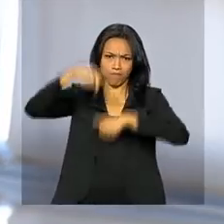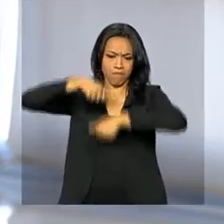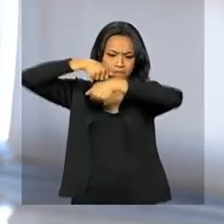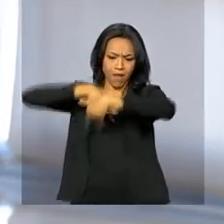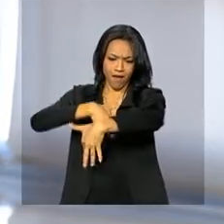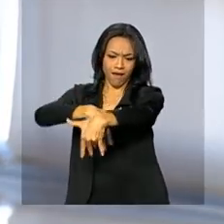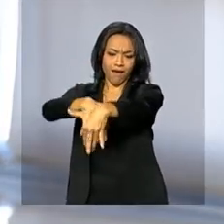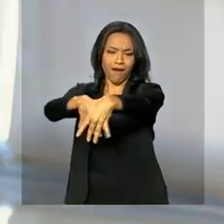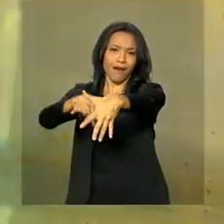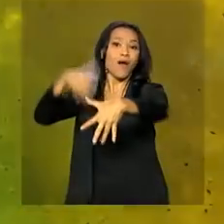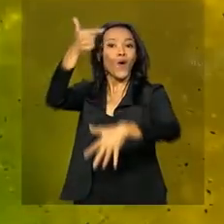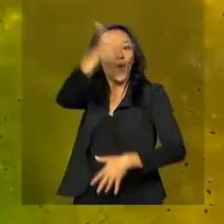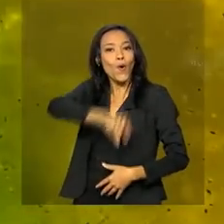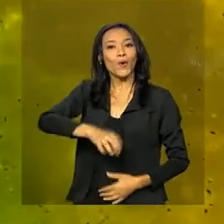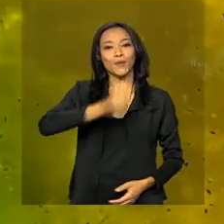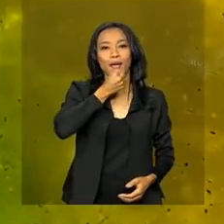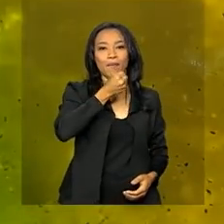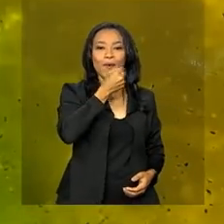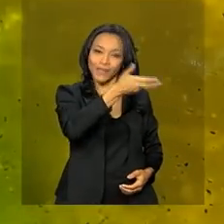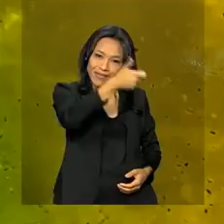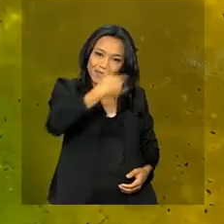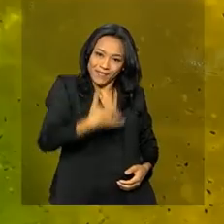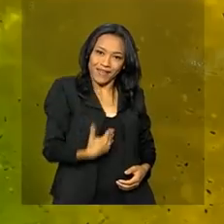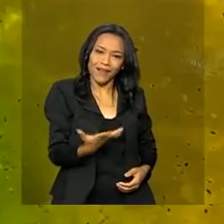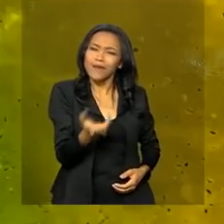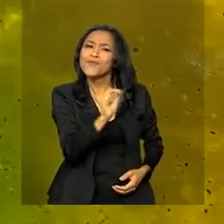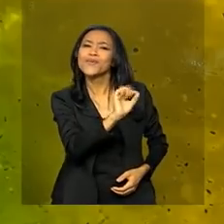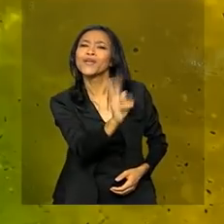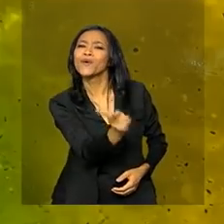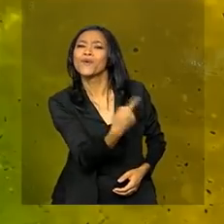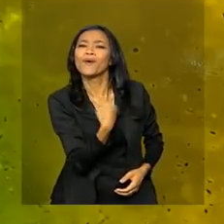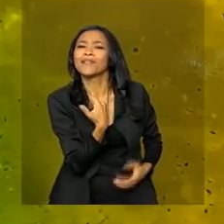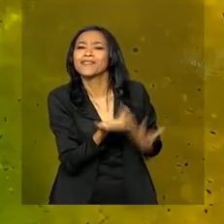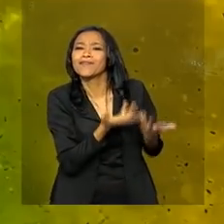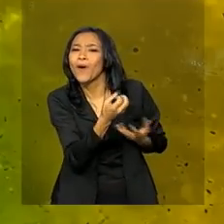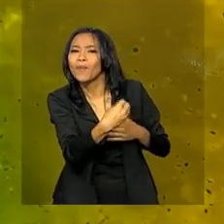com o repórter Ney Pereira, que está lá. Bom dia, Ney. O que você conta para a gente?